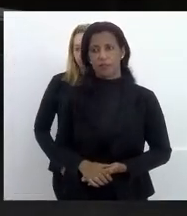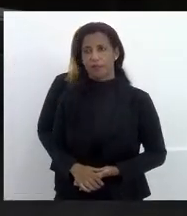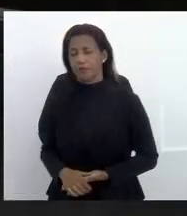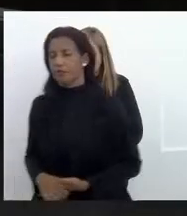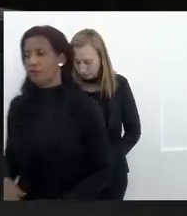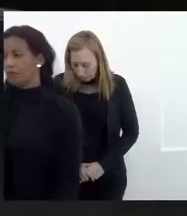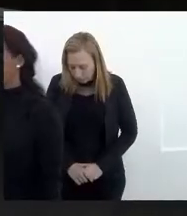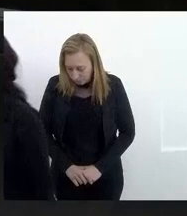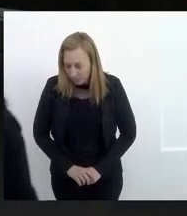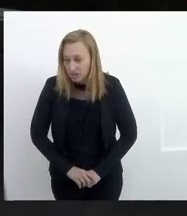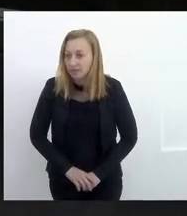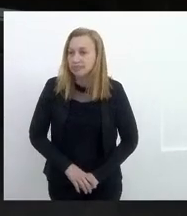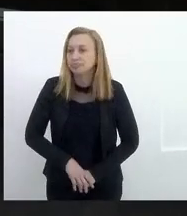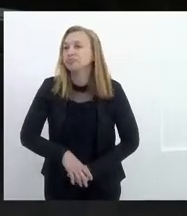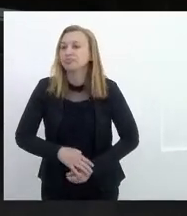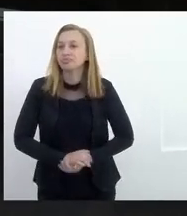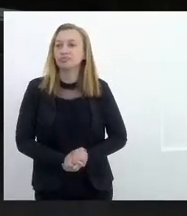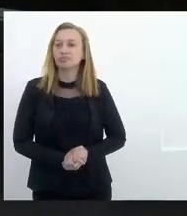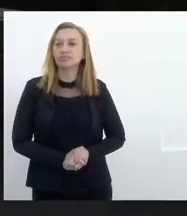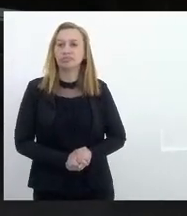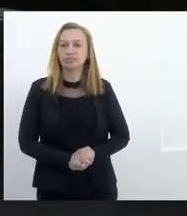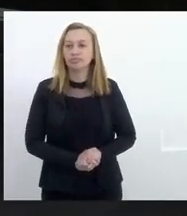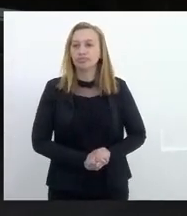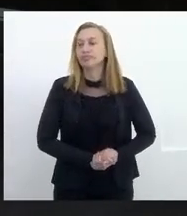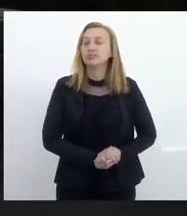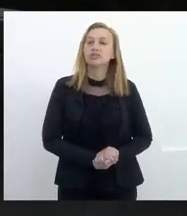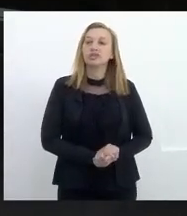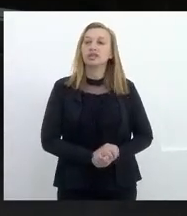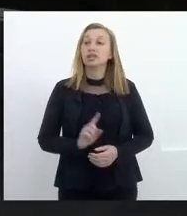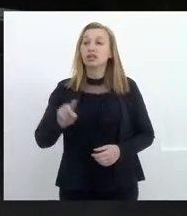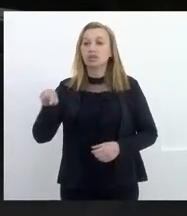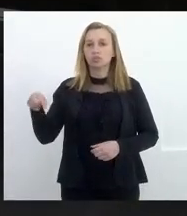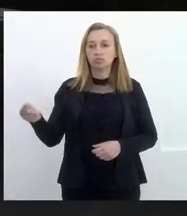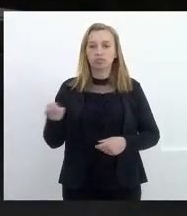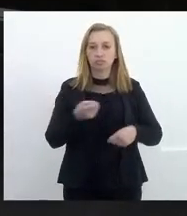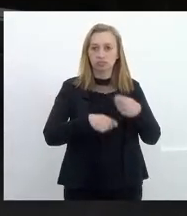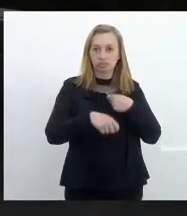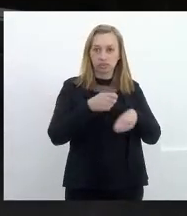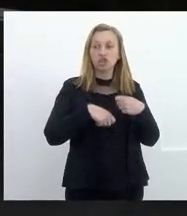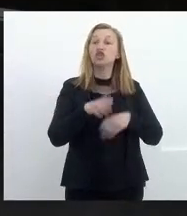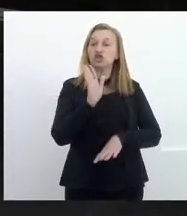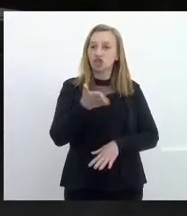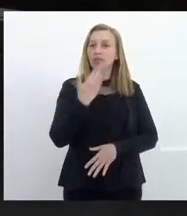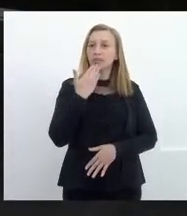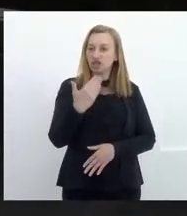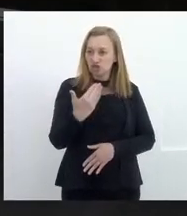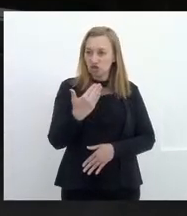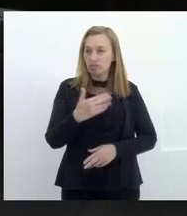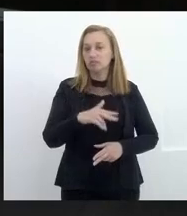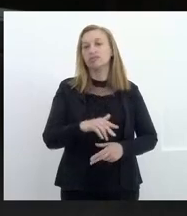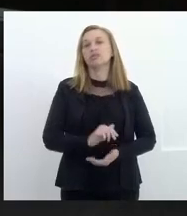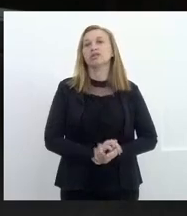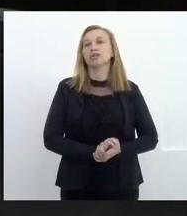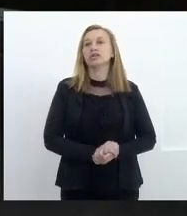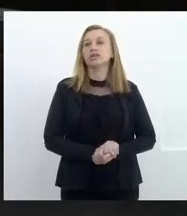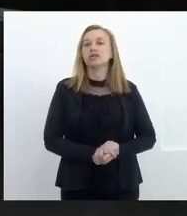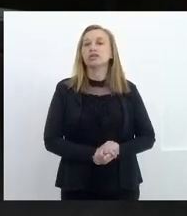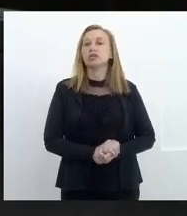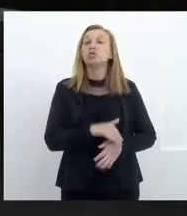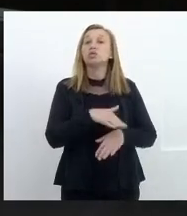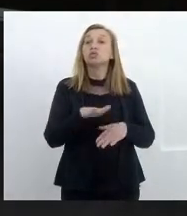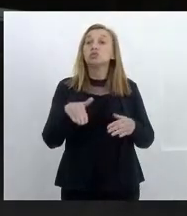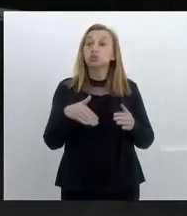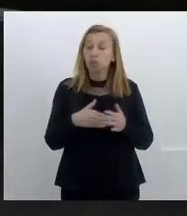fazendo essa negociação para fazer isso é a próxima negociação Eu já pedi para levantar todas as